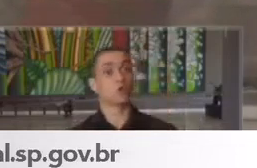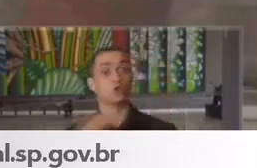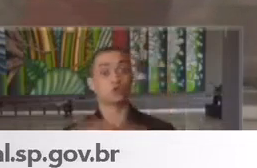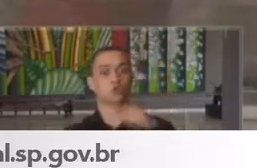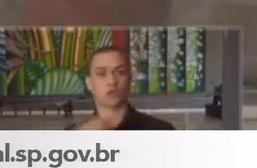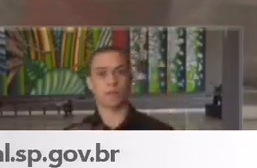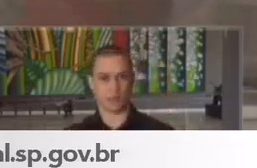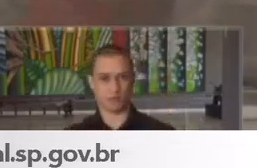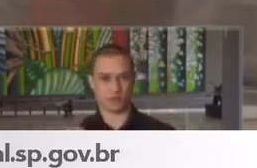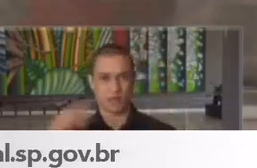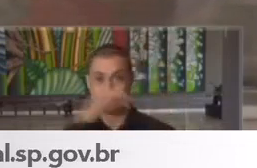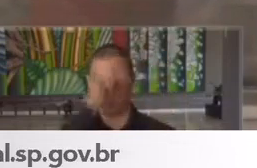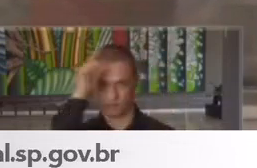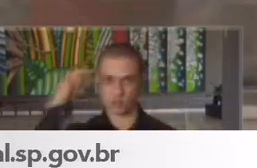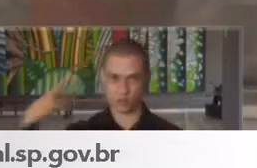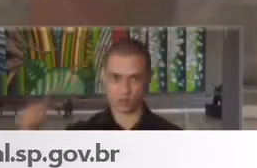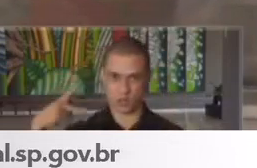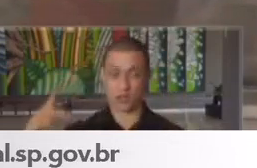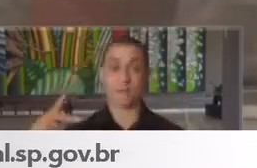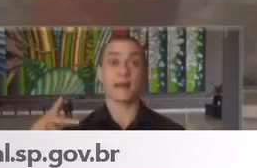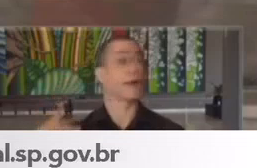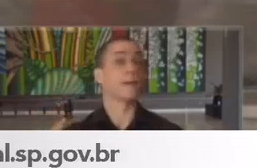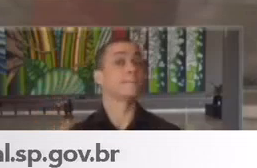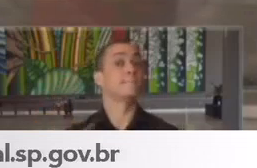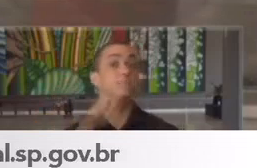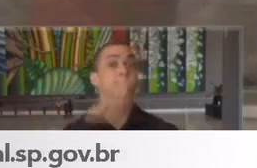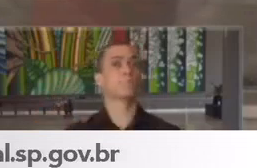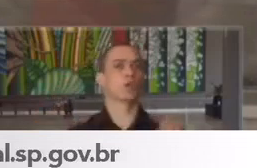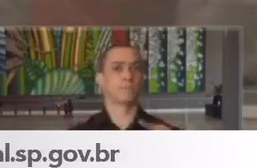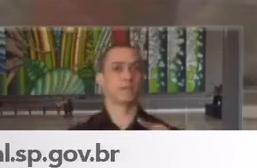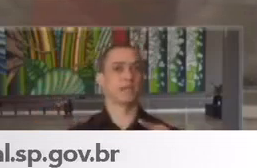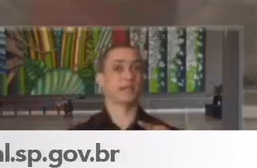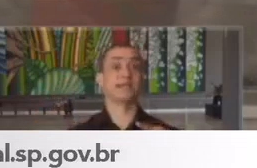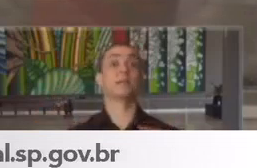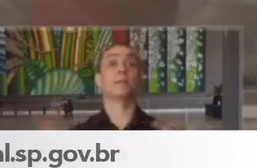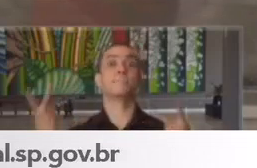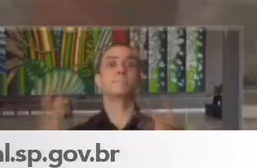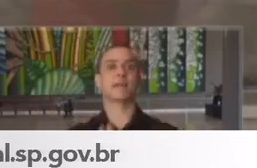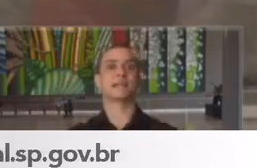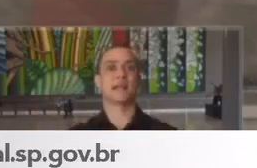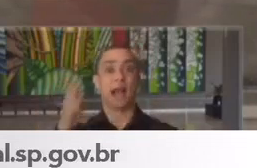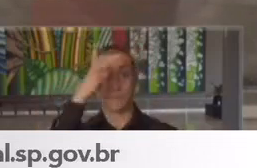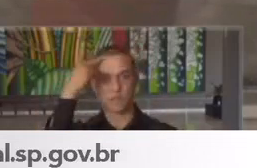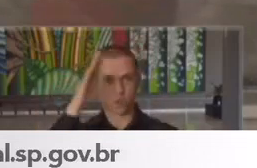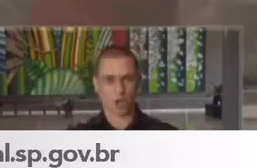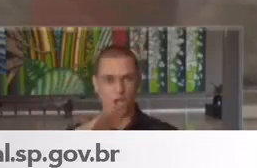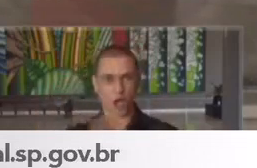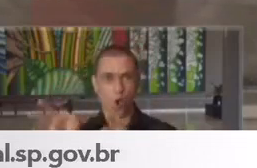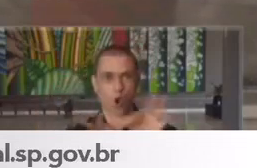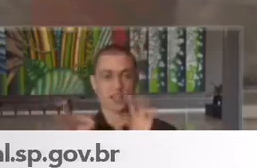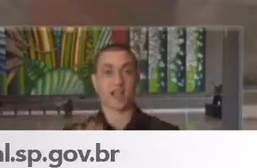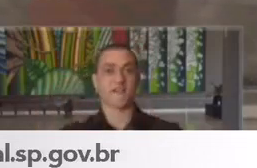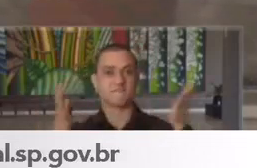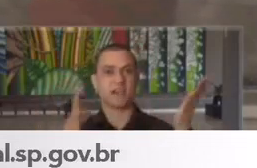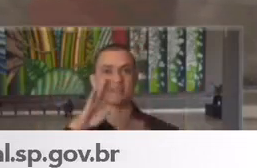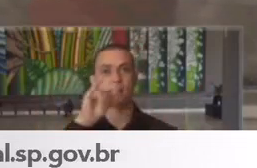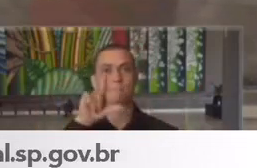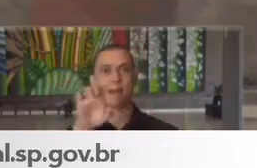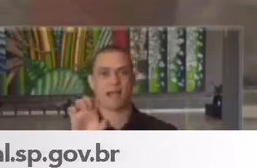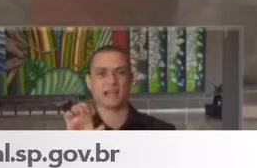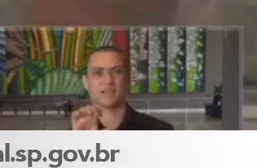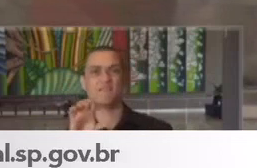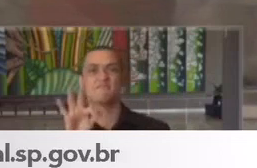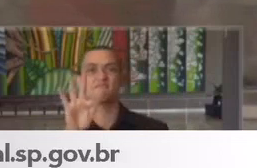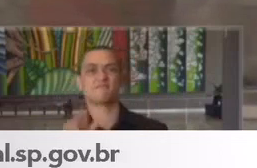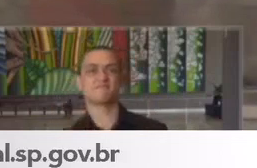da Prefeitura de São Paulo, para impedir e prender promotores de bailes funk ou de qualquer outro tipo de